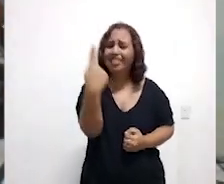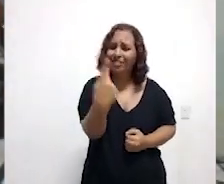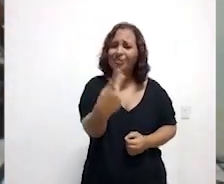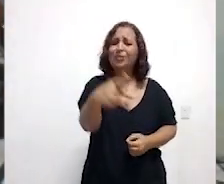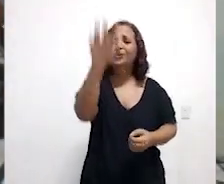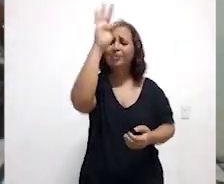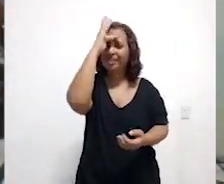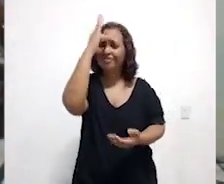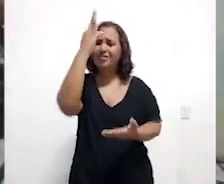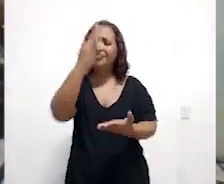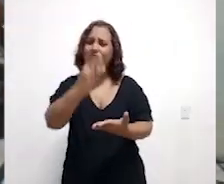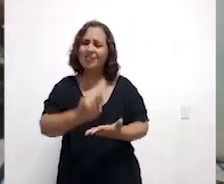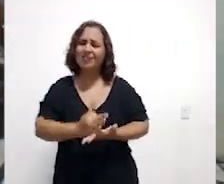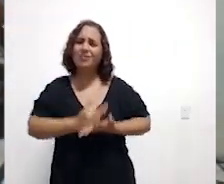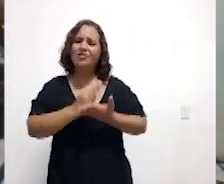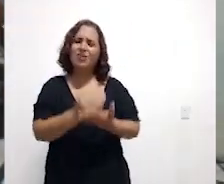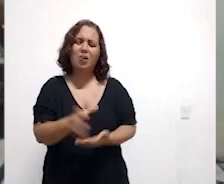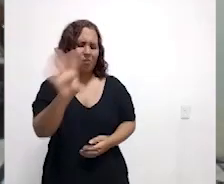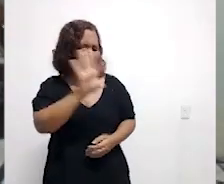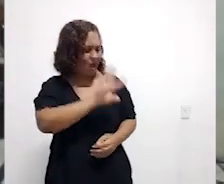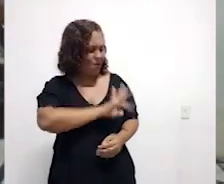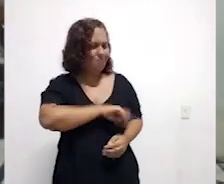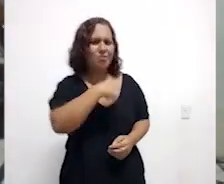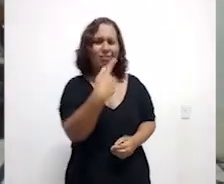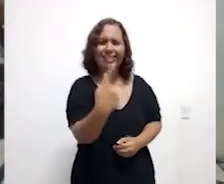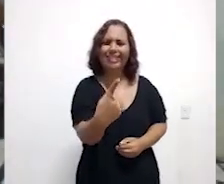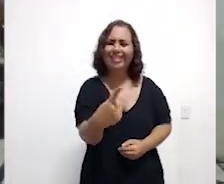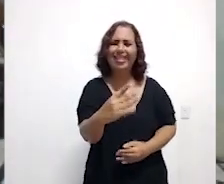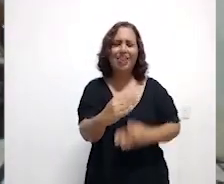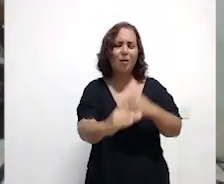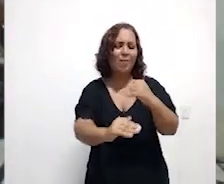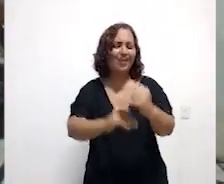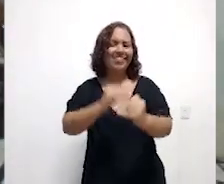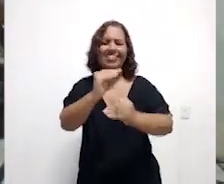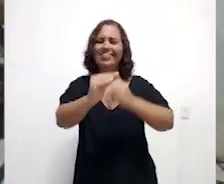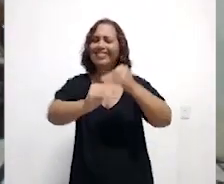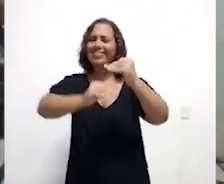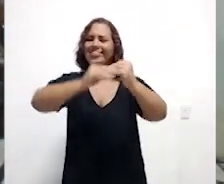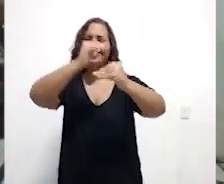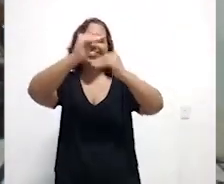mãe, o amor te faz edificar.